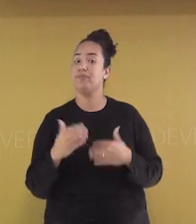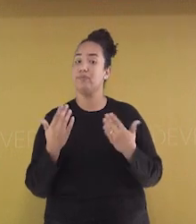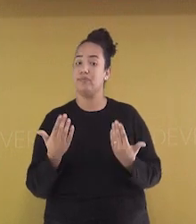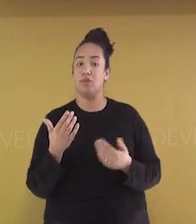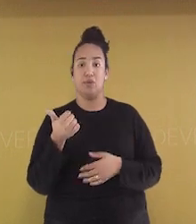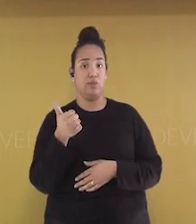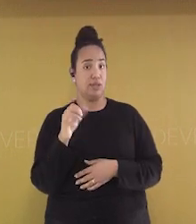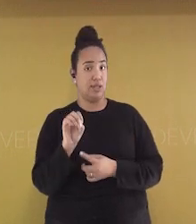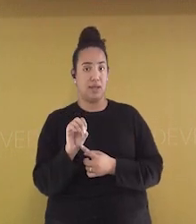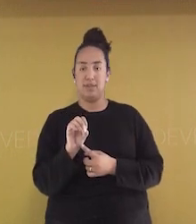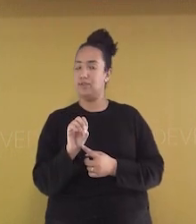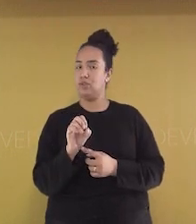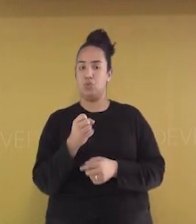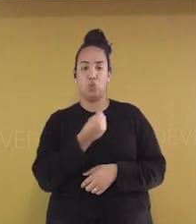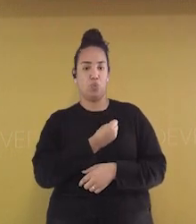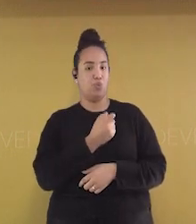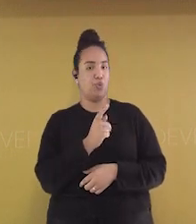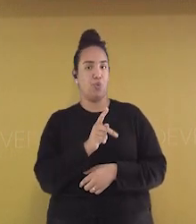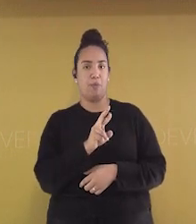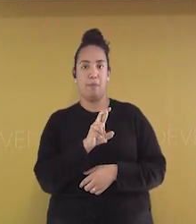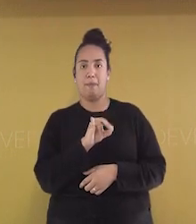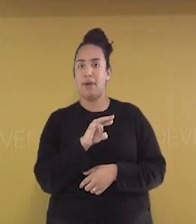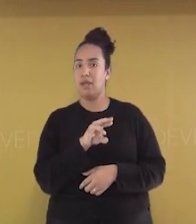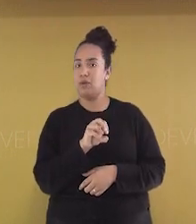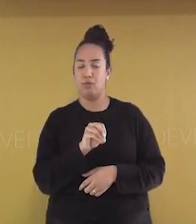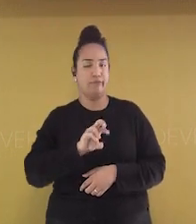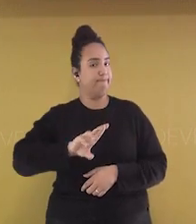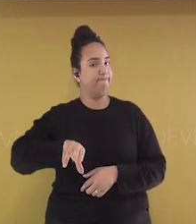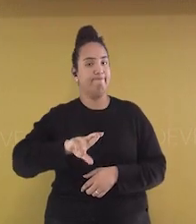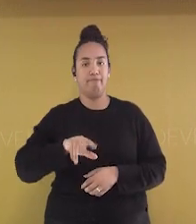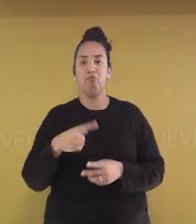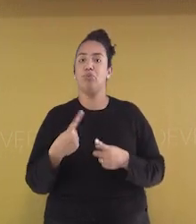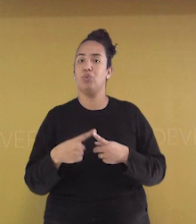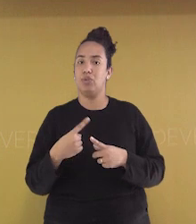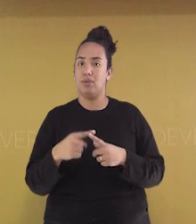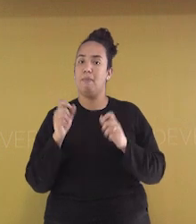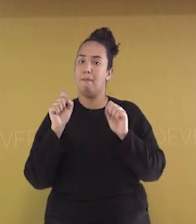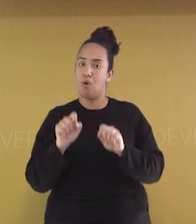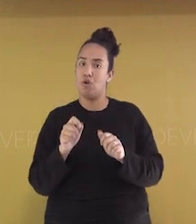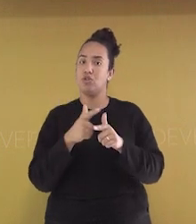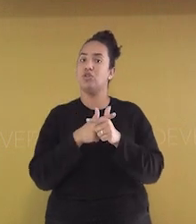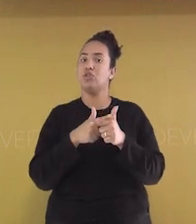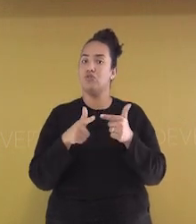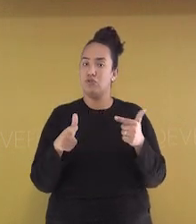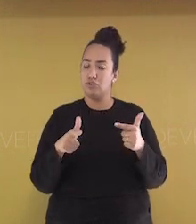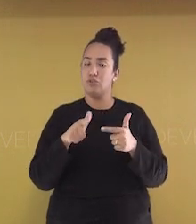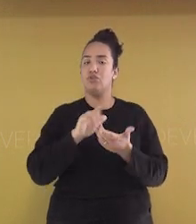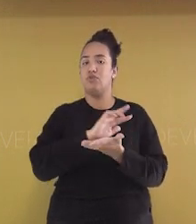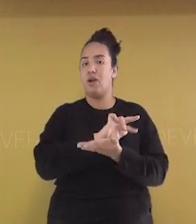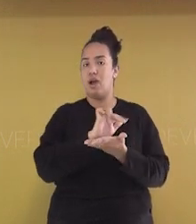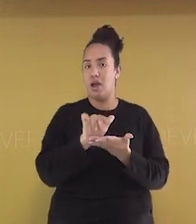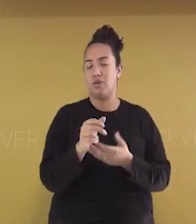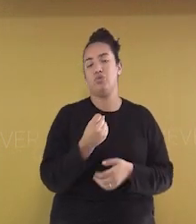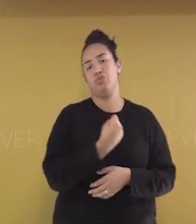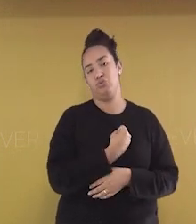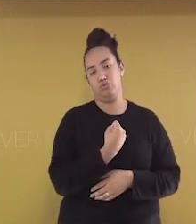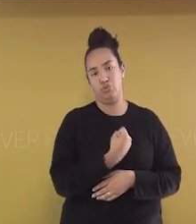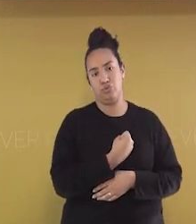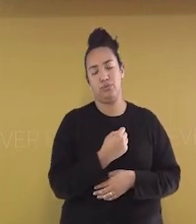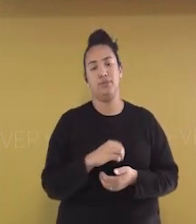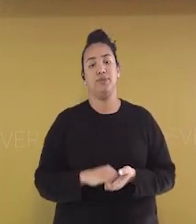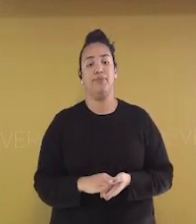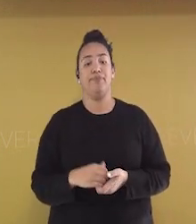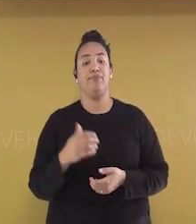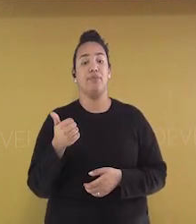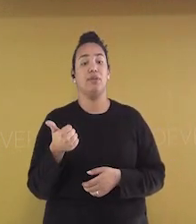isso, o 10 não é um número primo, pois ele possui mais divisores, além do 1 e dele mesmo. O 10